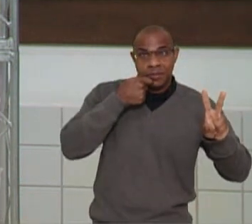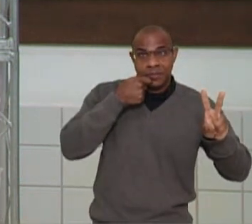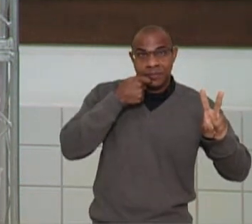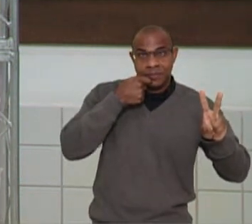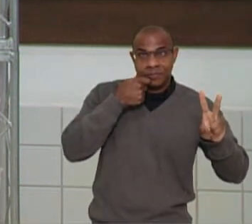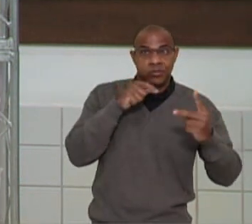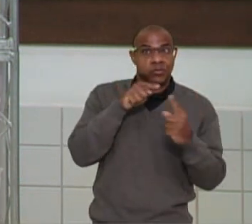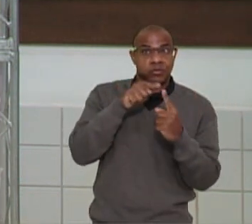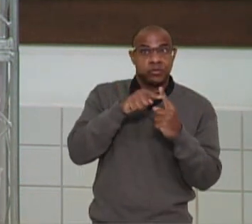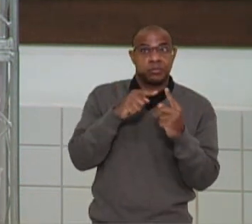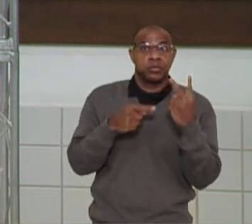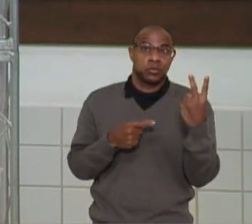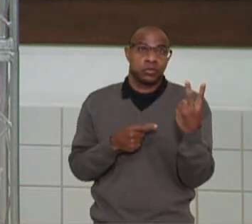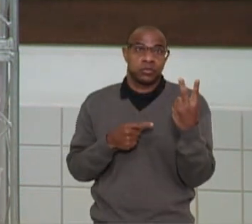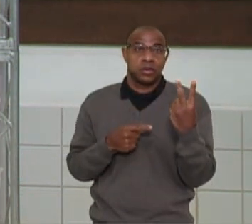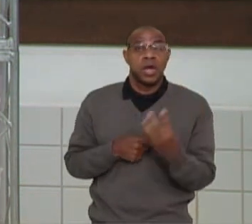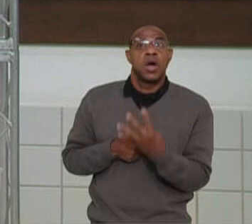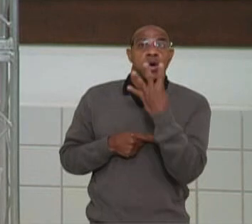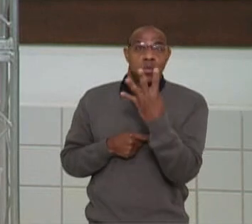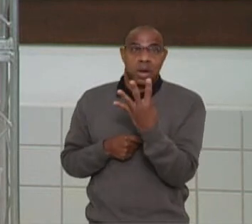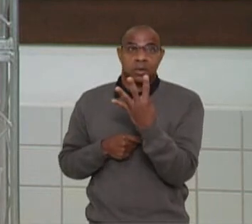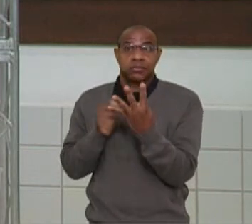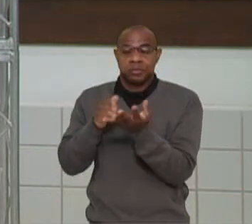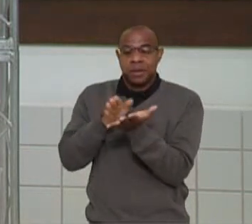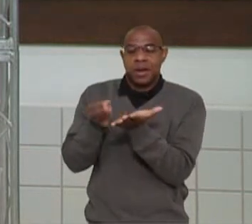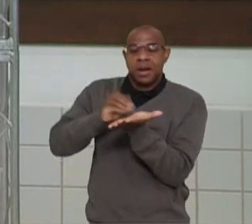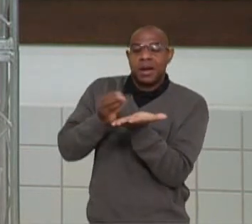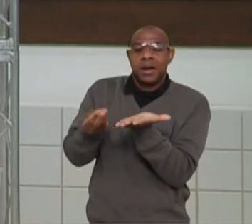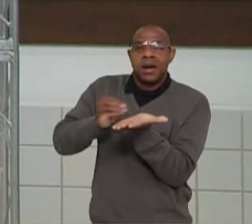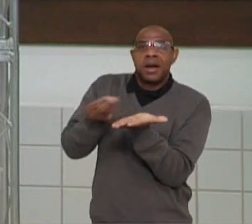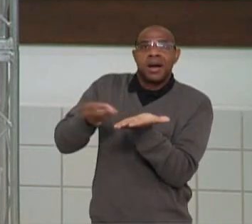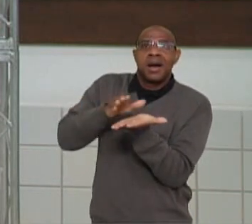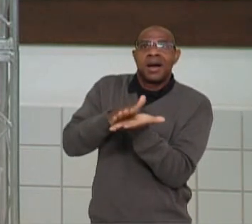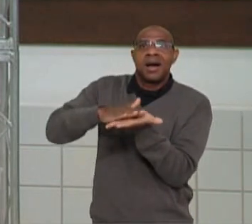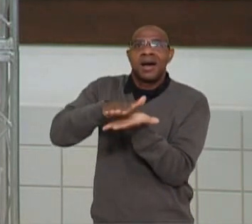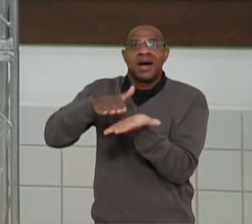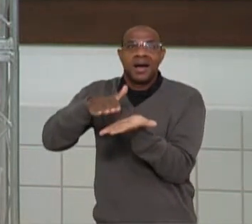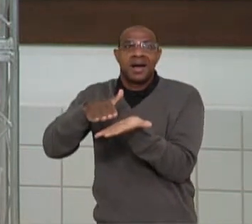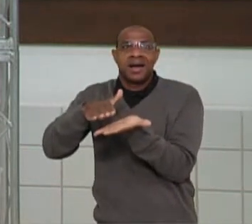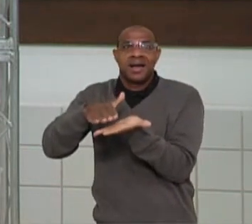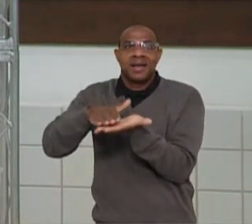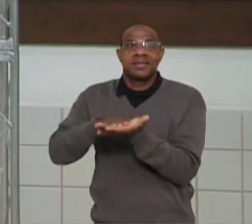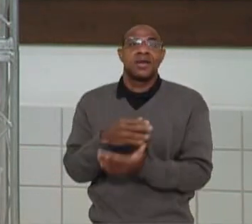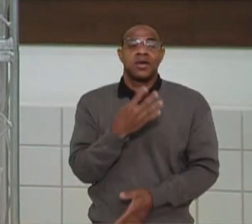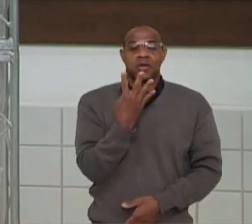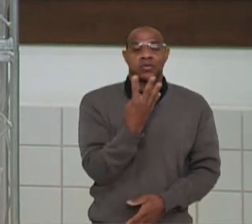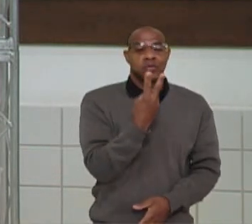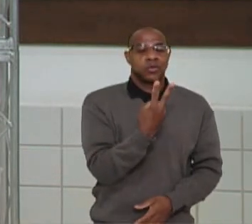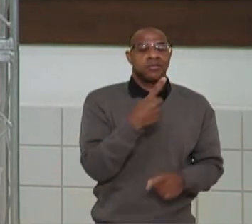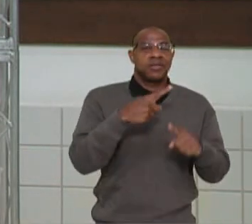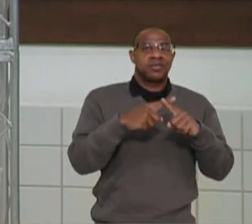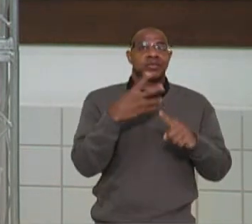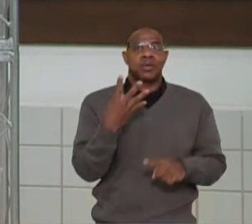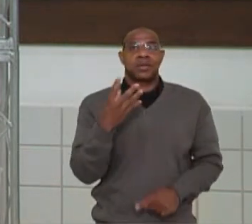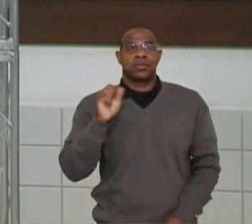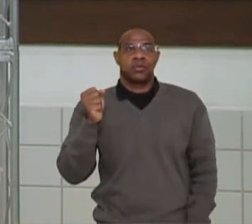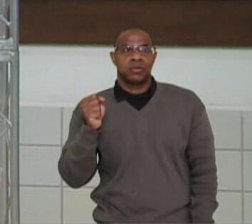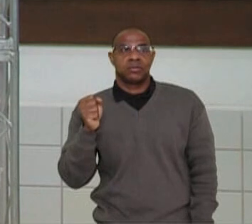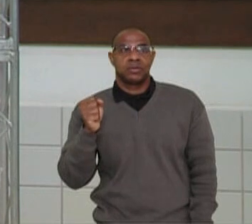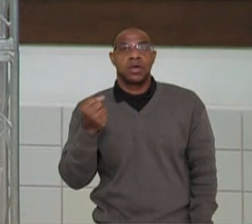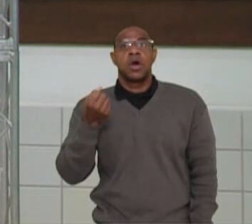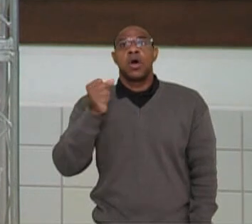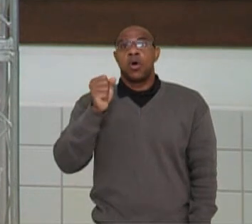pão, 4 tipos de recheio e 2 tipos de molho. 2 vezes 4 é 8 e 8 vezes